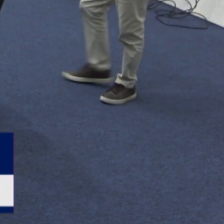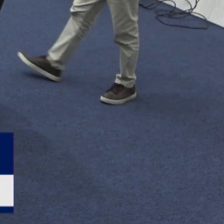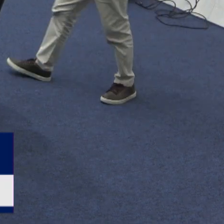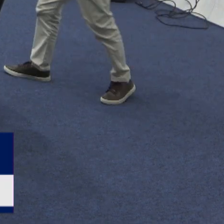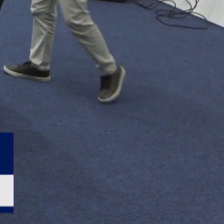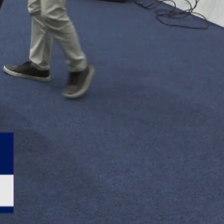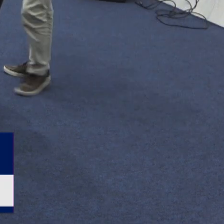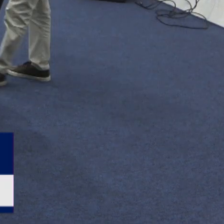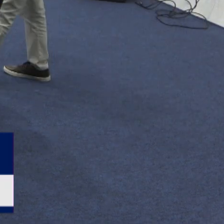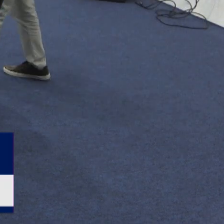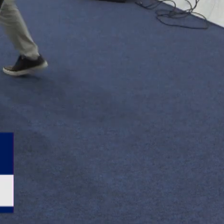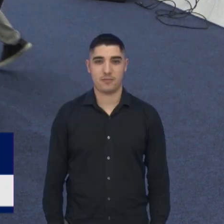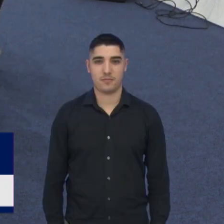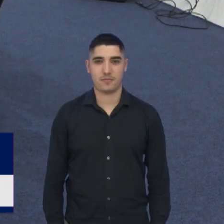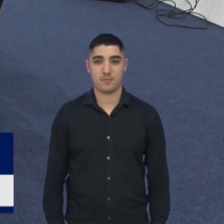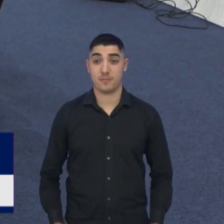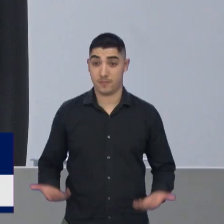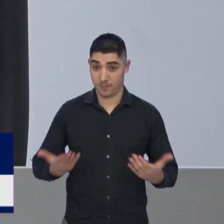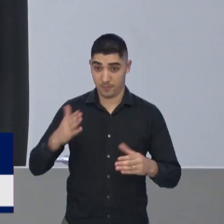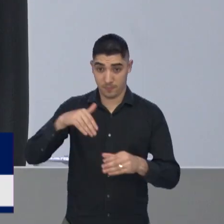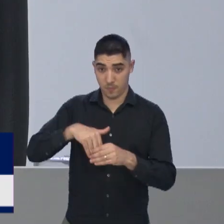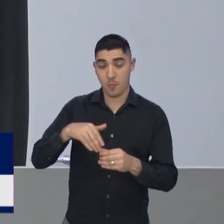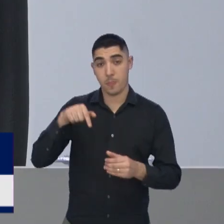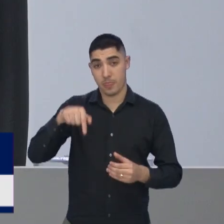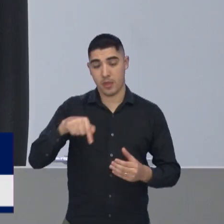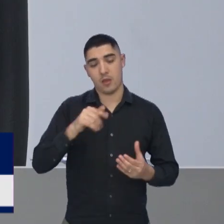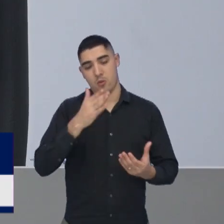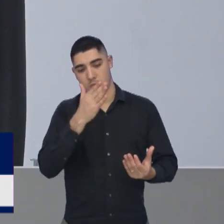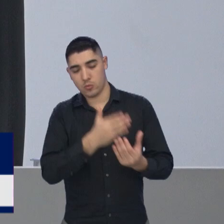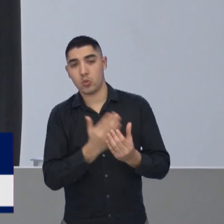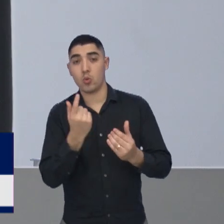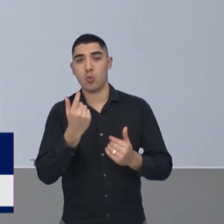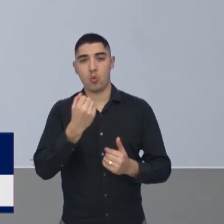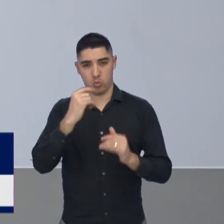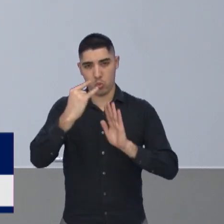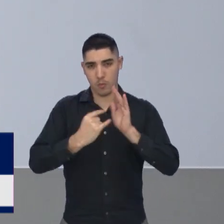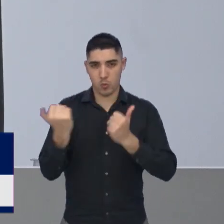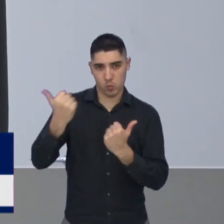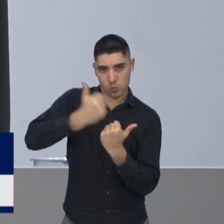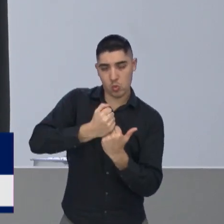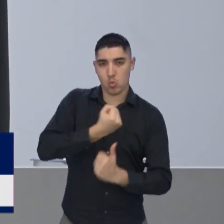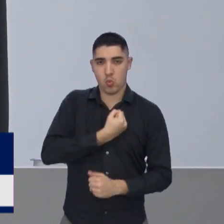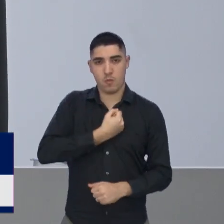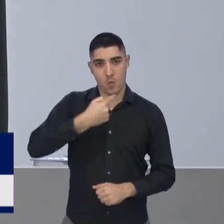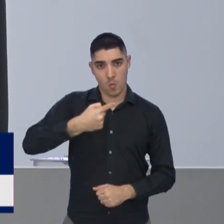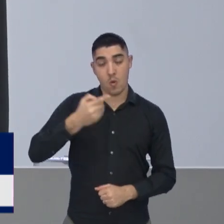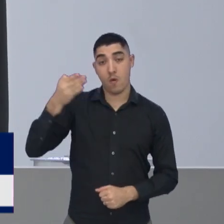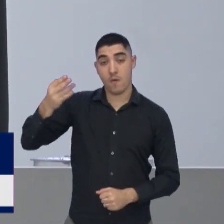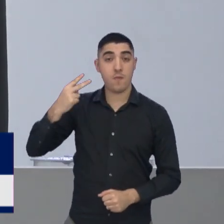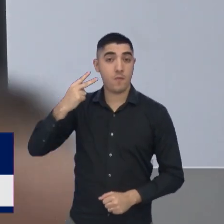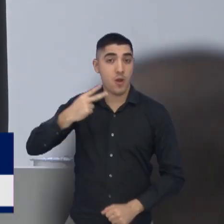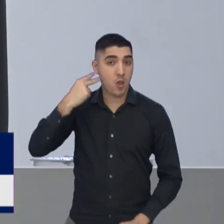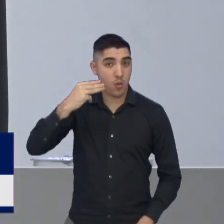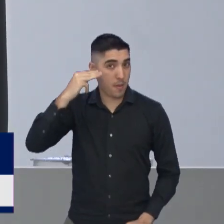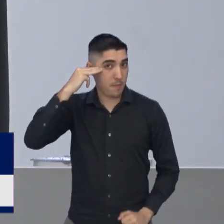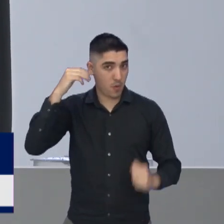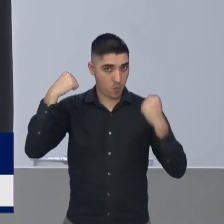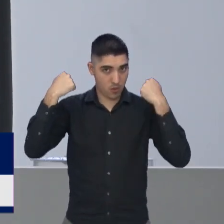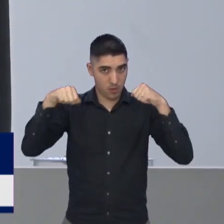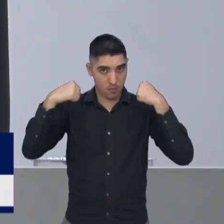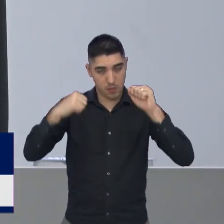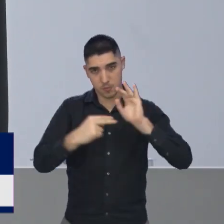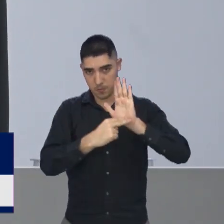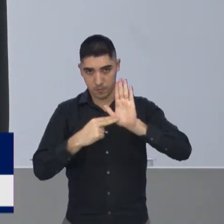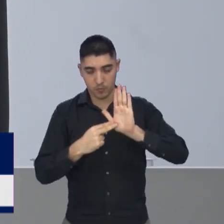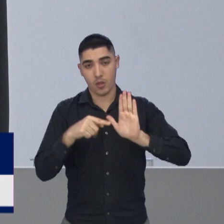Calma, não está ainda. Em votação, a tramitação do substitutivo número 1, de autoria do vereador Marcão da Academia,